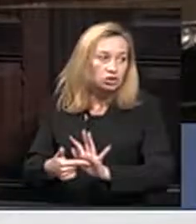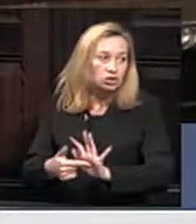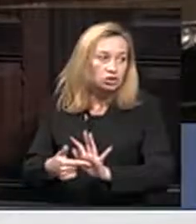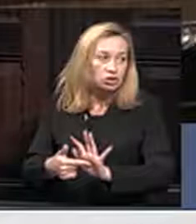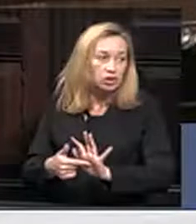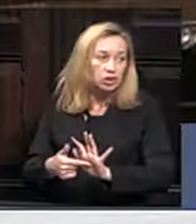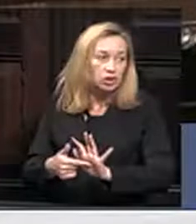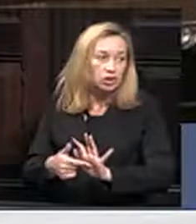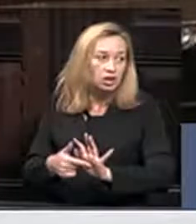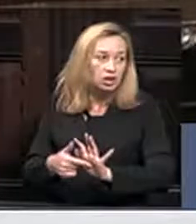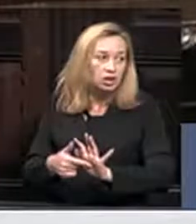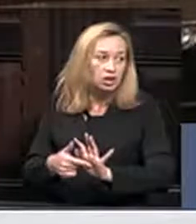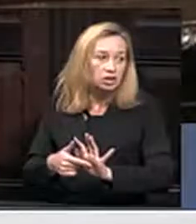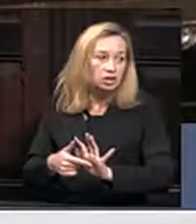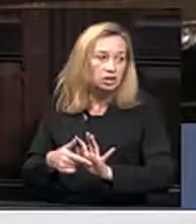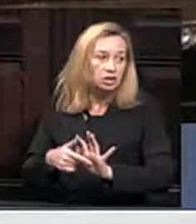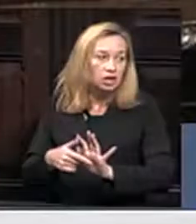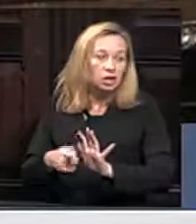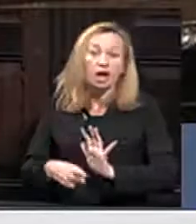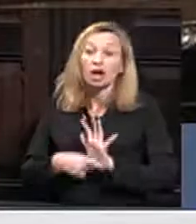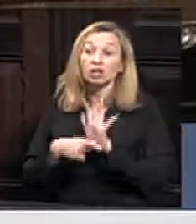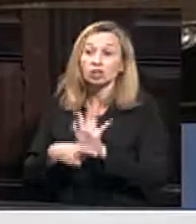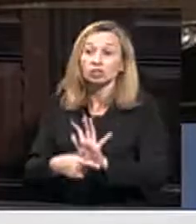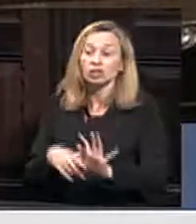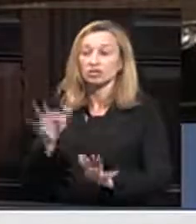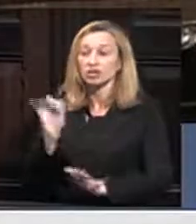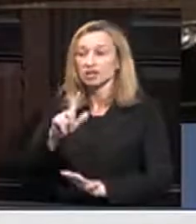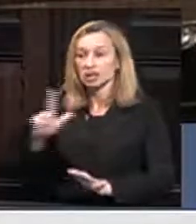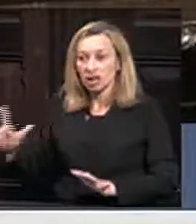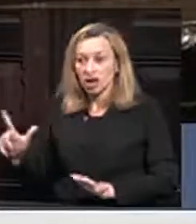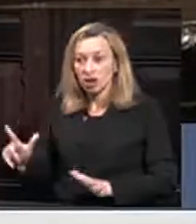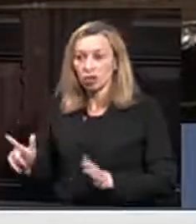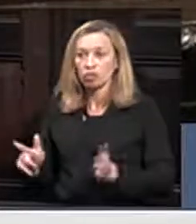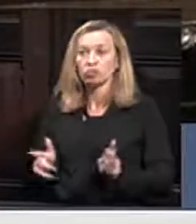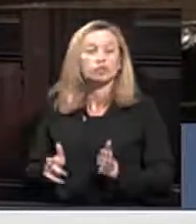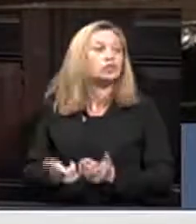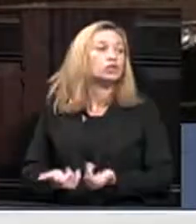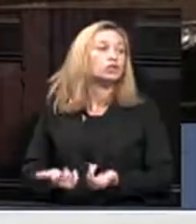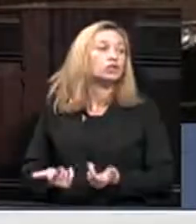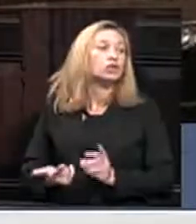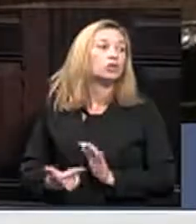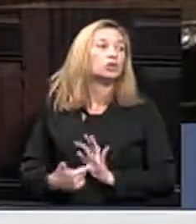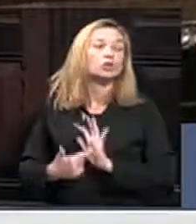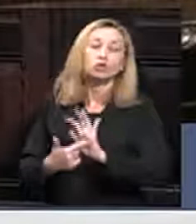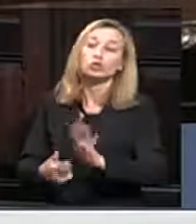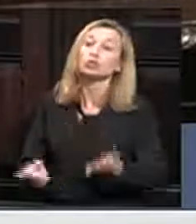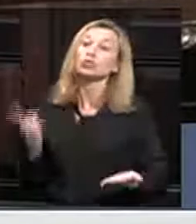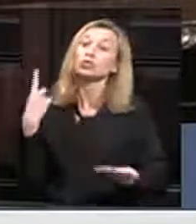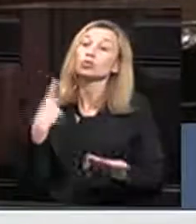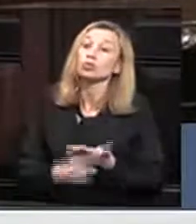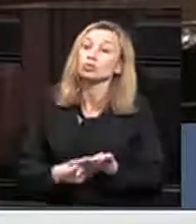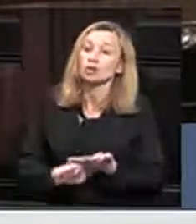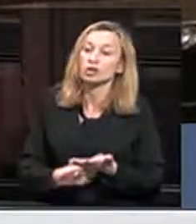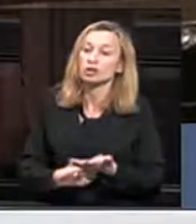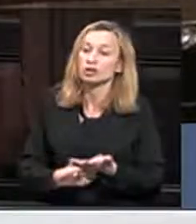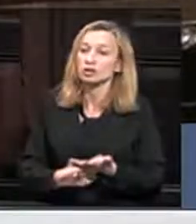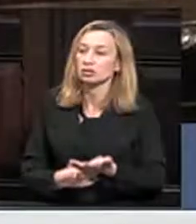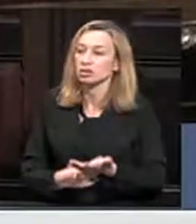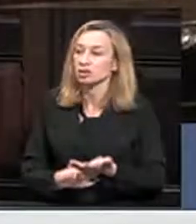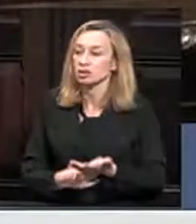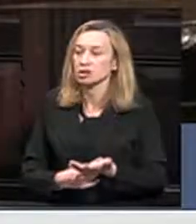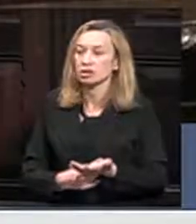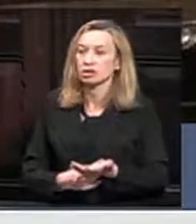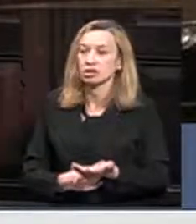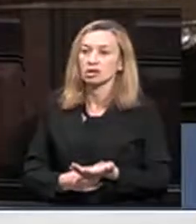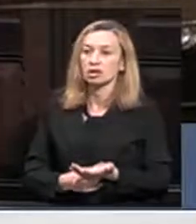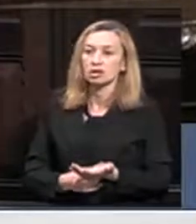no Programa de Recuperação Fiscal, houve o compromisso de medidas que tinham um